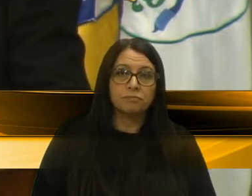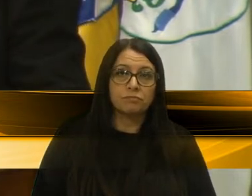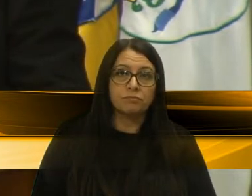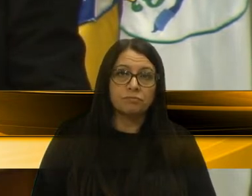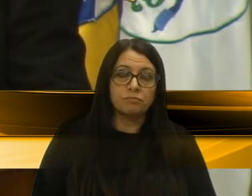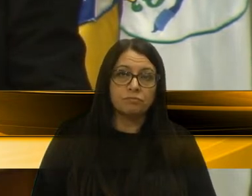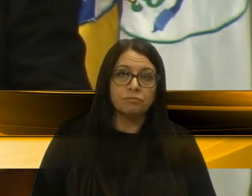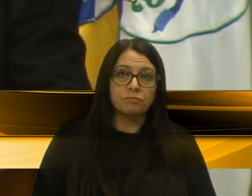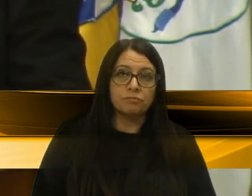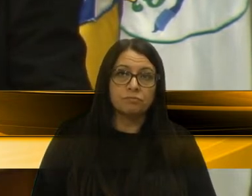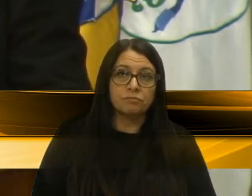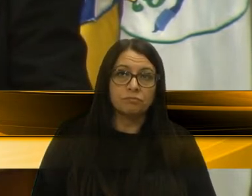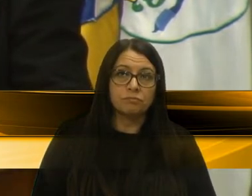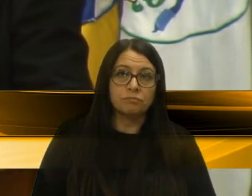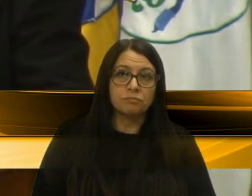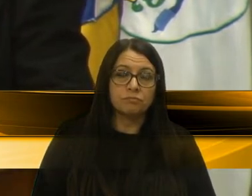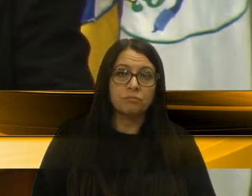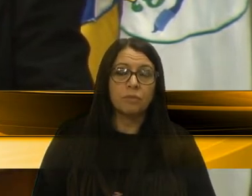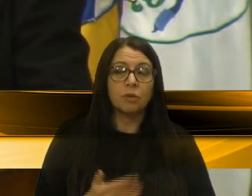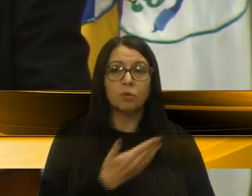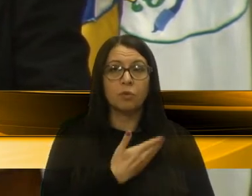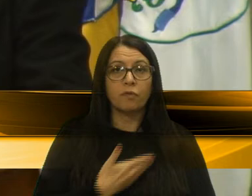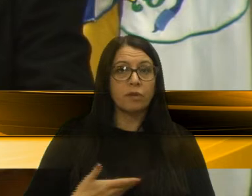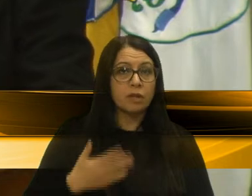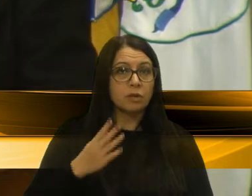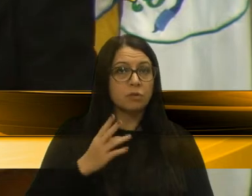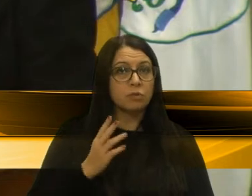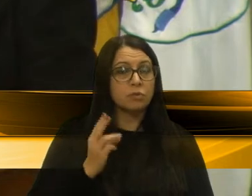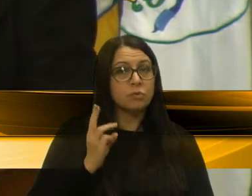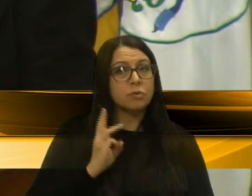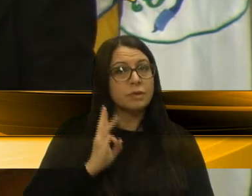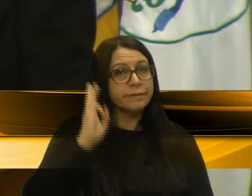Já durante o governo Temer,